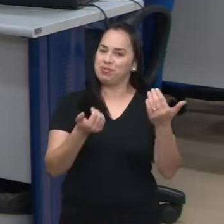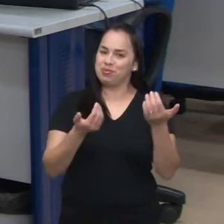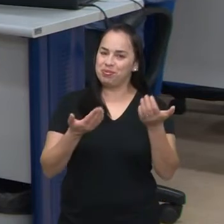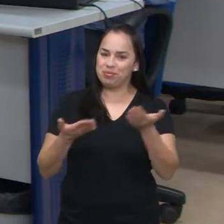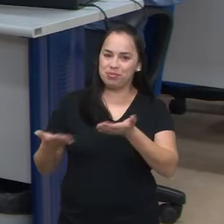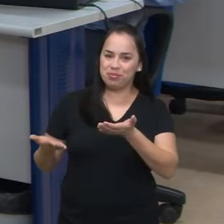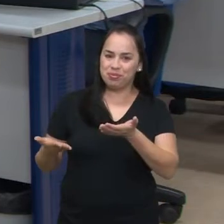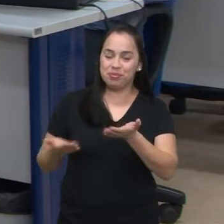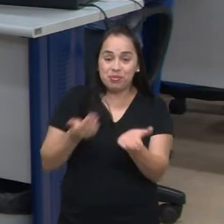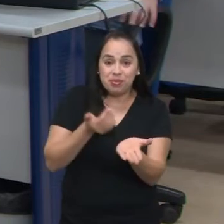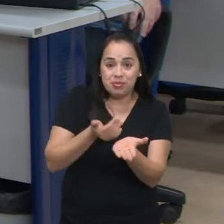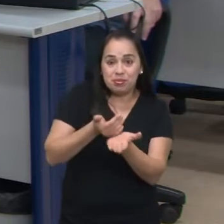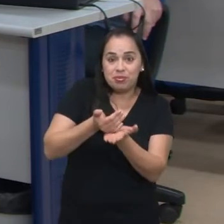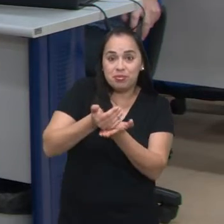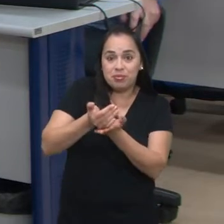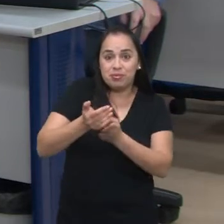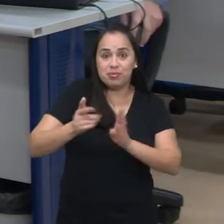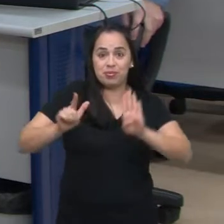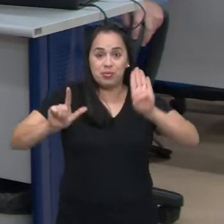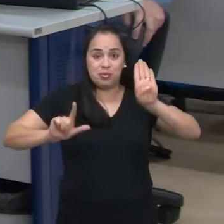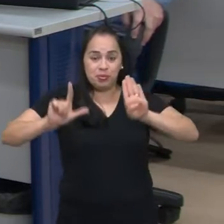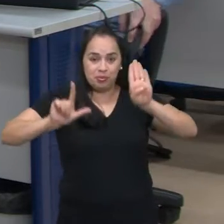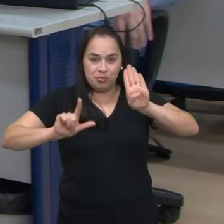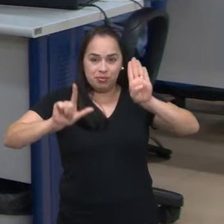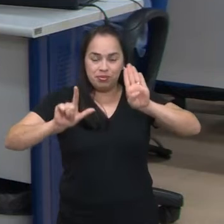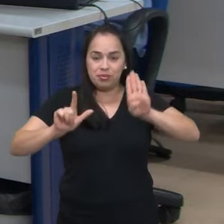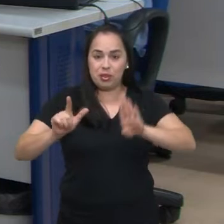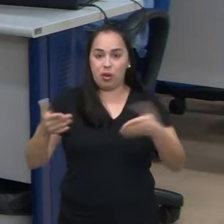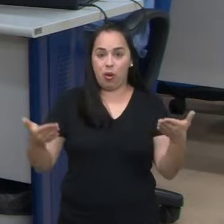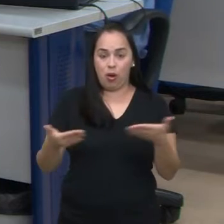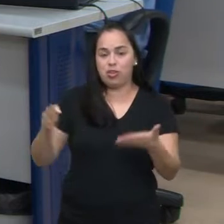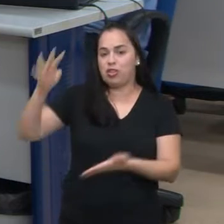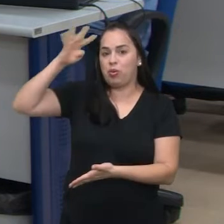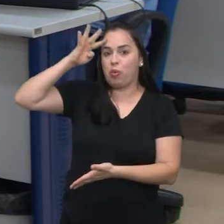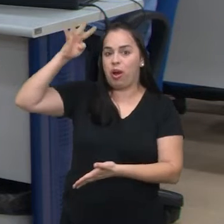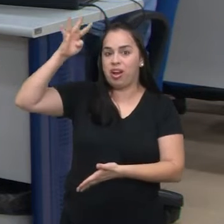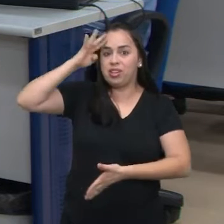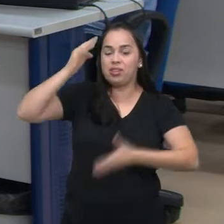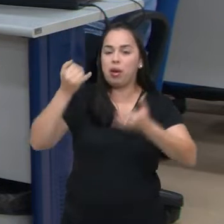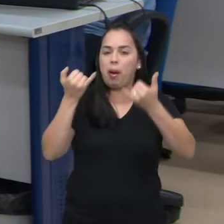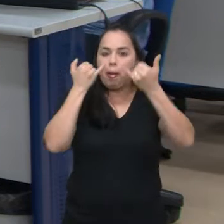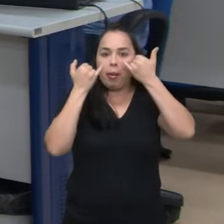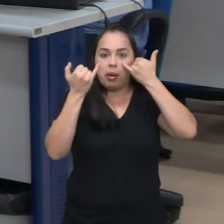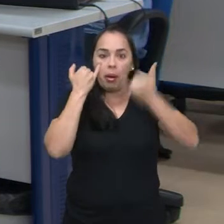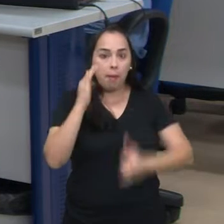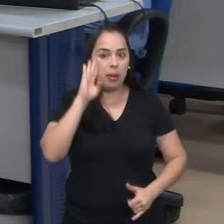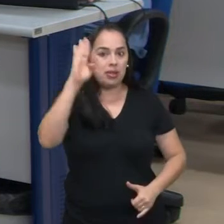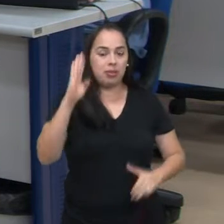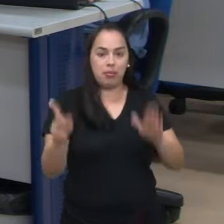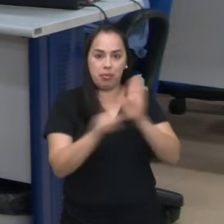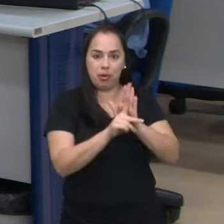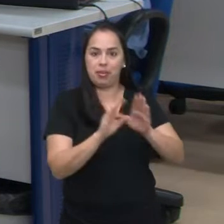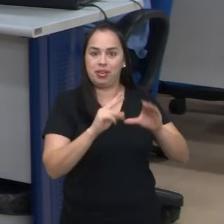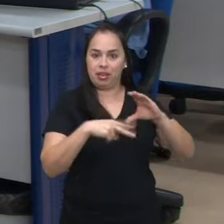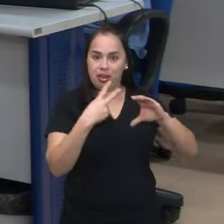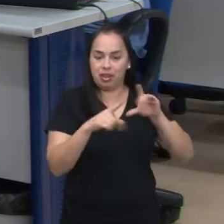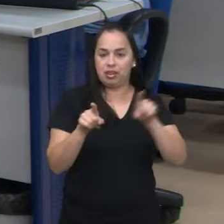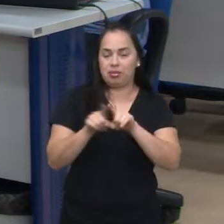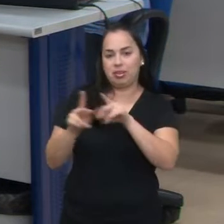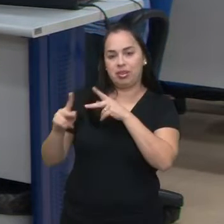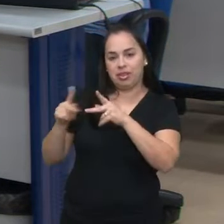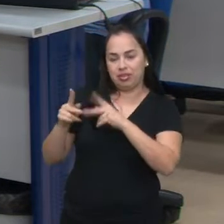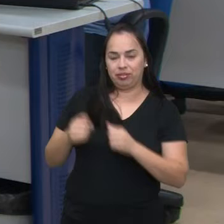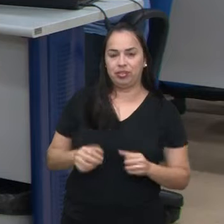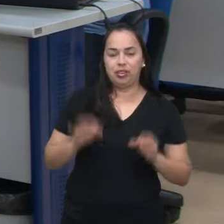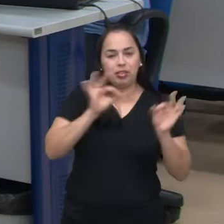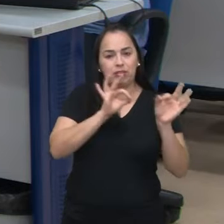seja muito bem vindo esse tá começando o boletim legislativo desta quarta com as principais notícias da câmara e da